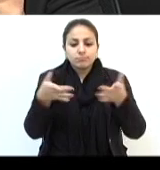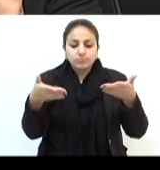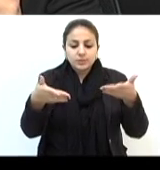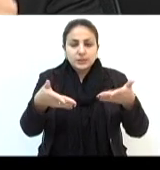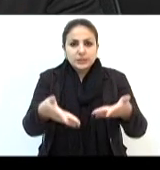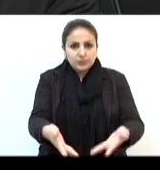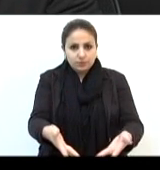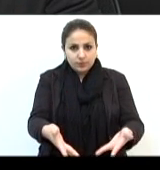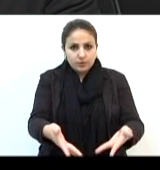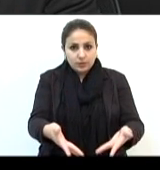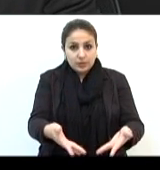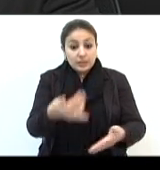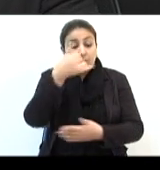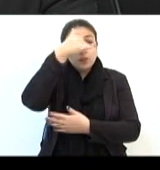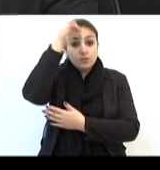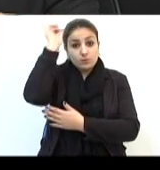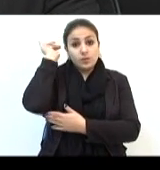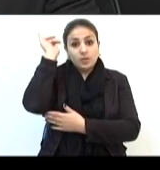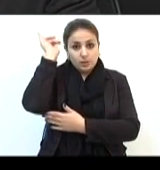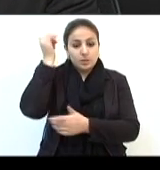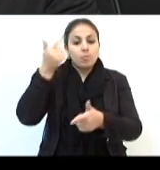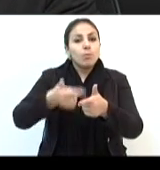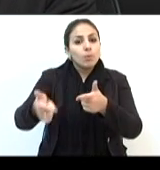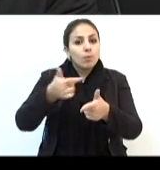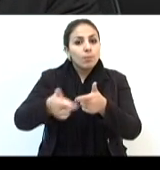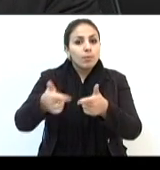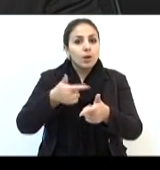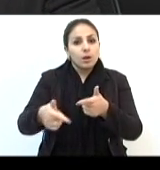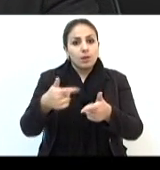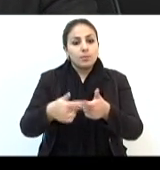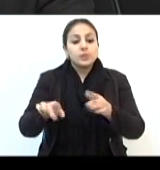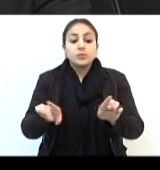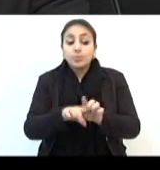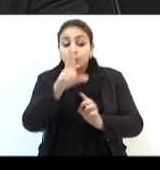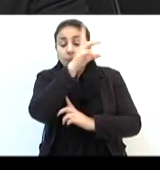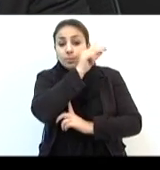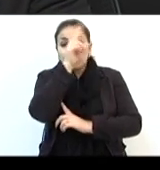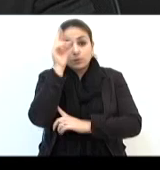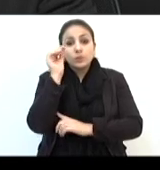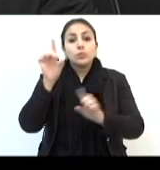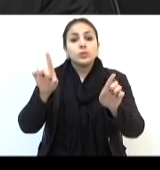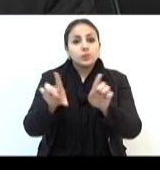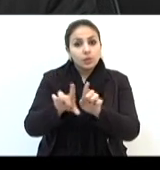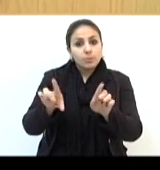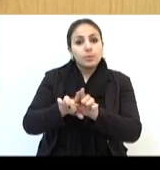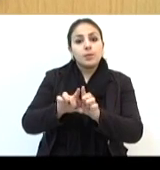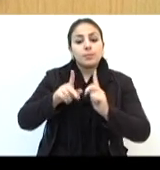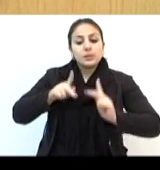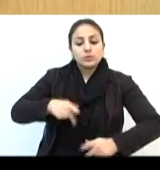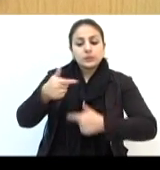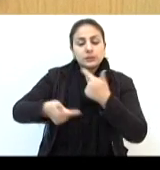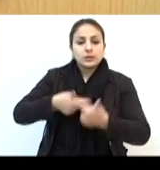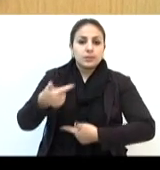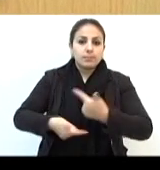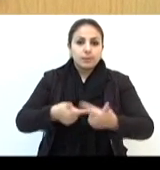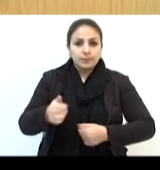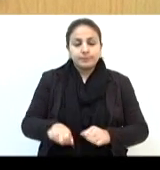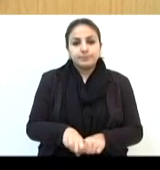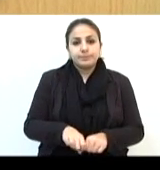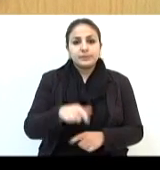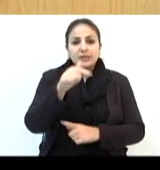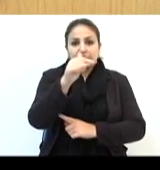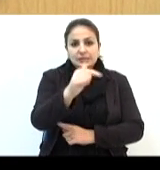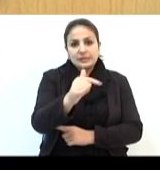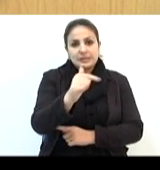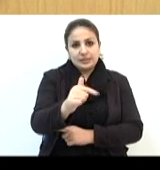que impeça abusos, tanto por parte do Poder Executivo quanto por parte dos servidores. 7ª